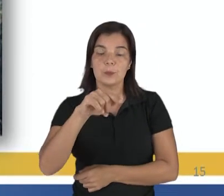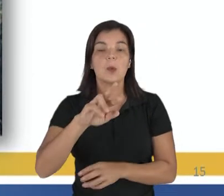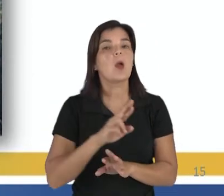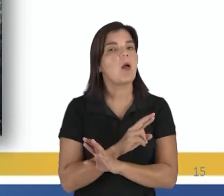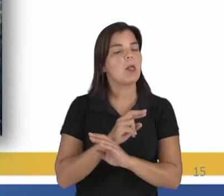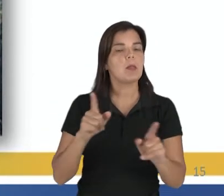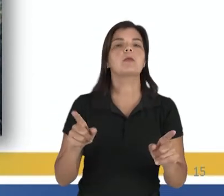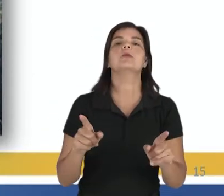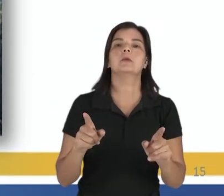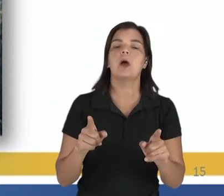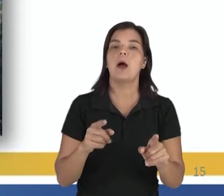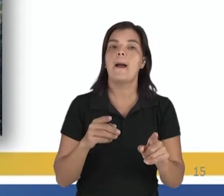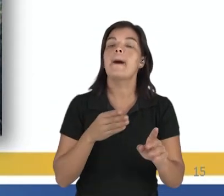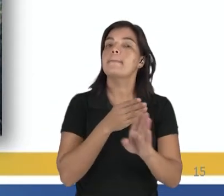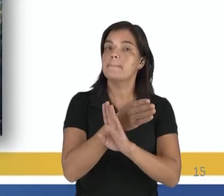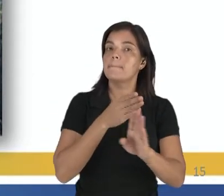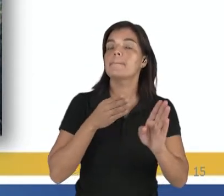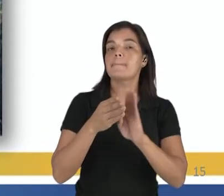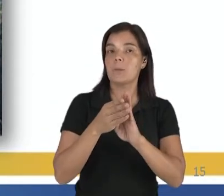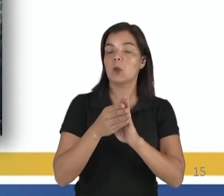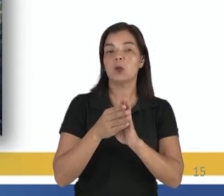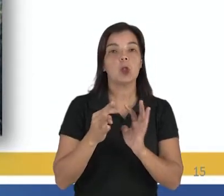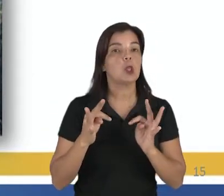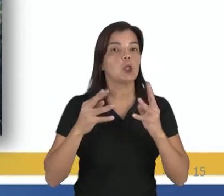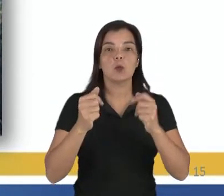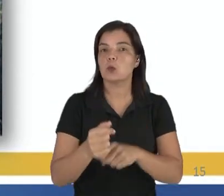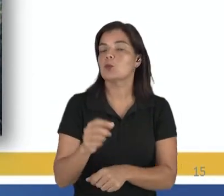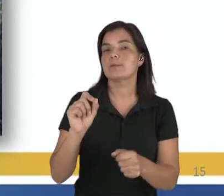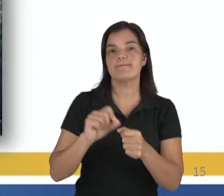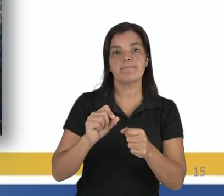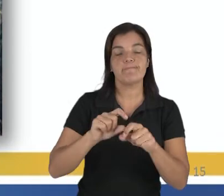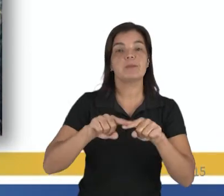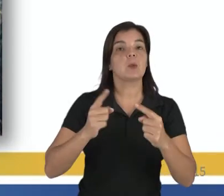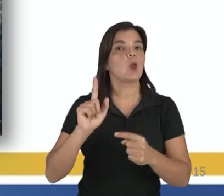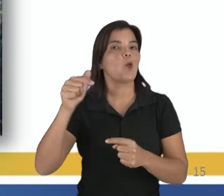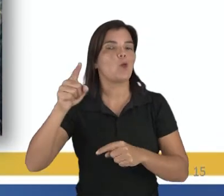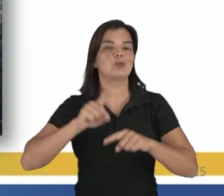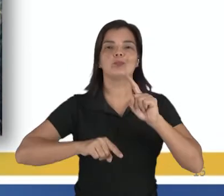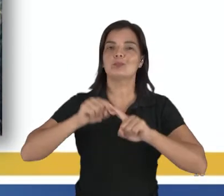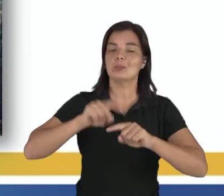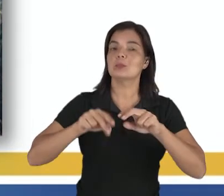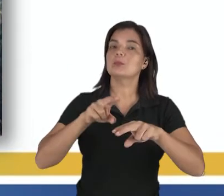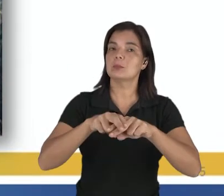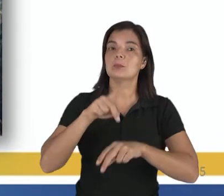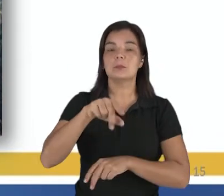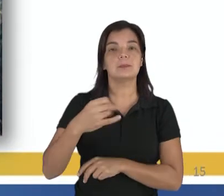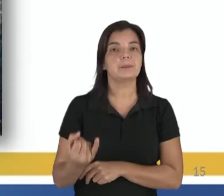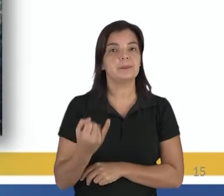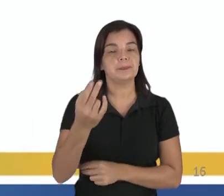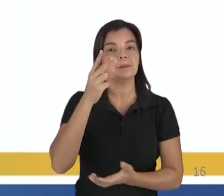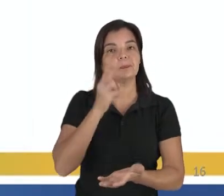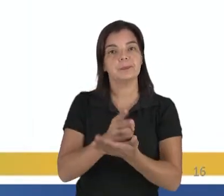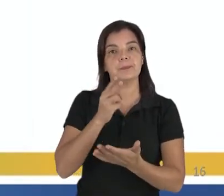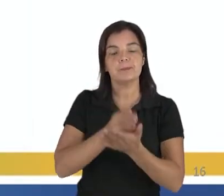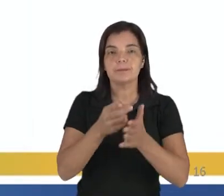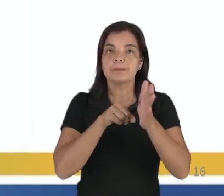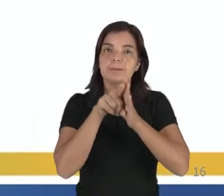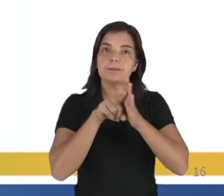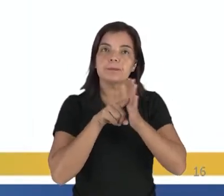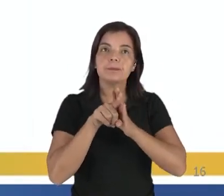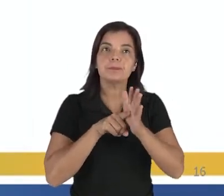nem todos fazem, que é uma altitude menor, tem outros tipos de equipamento e por isso que é importante a gente sempre dar essa